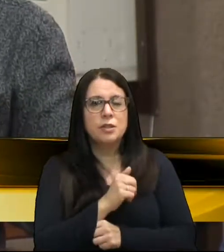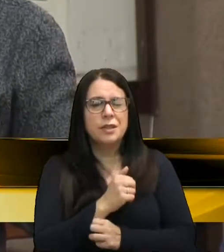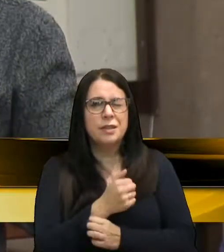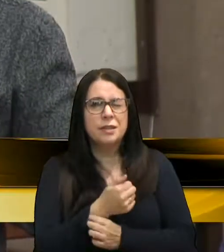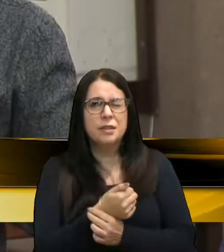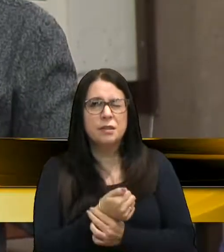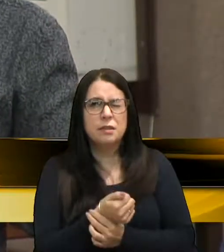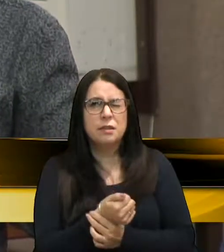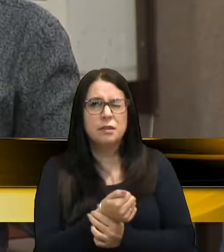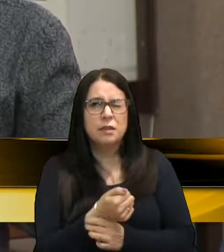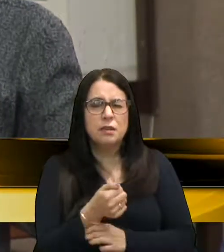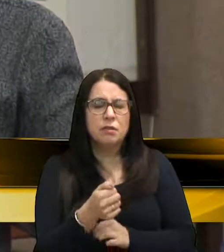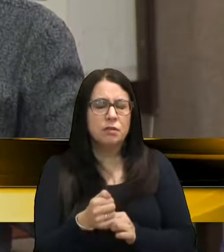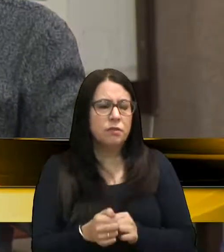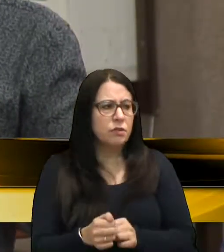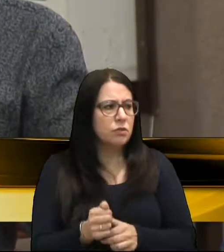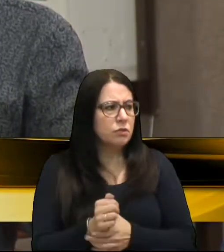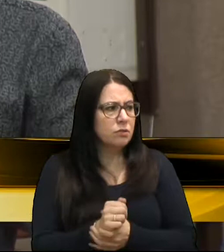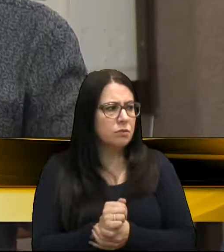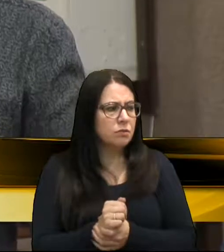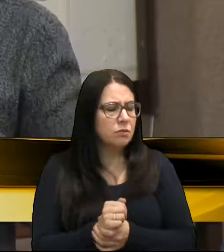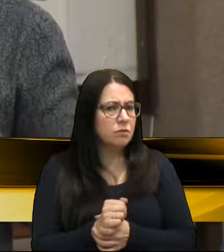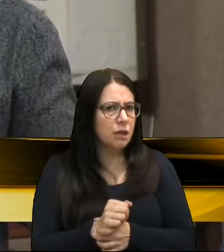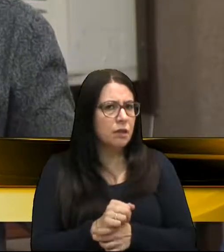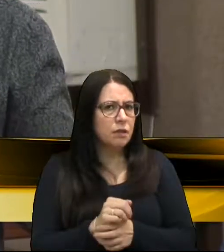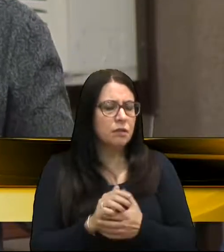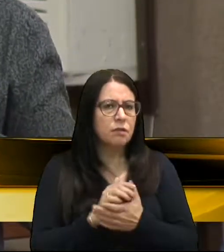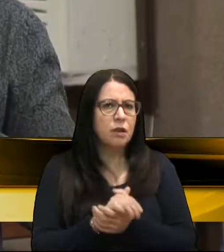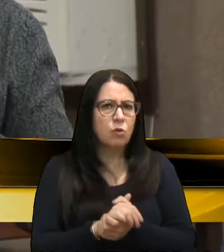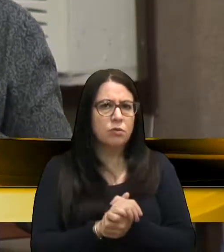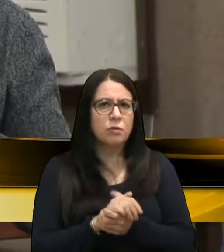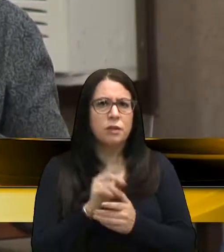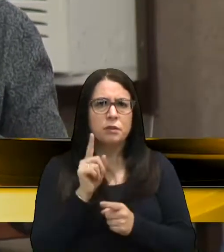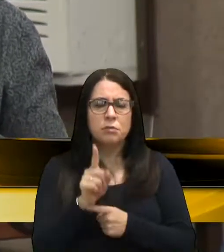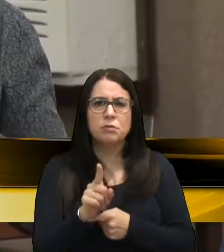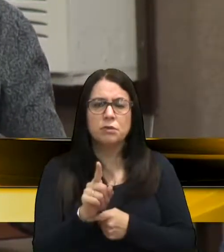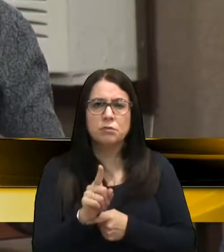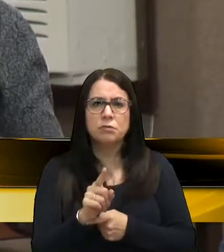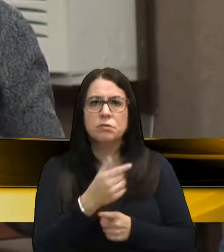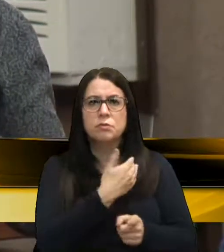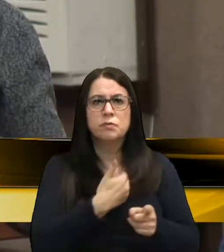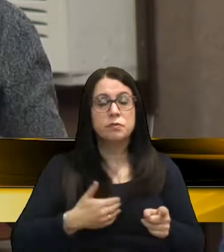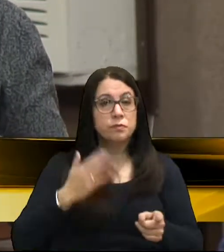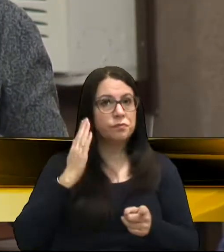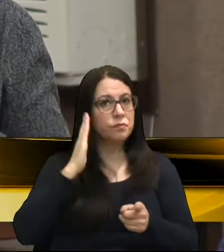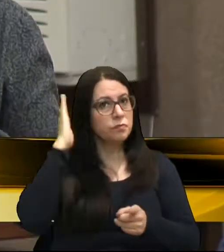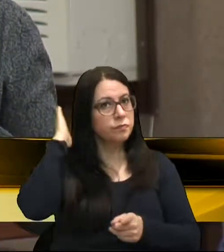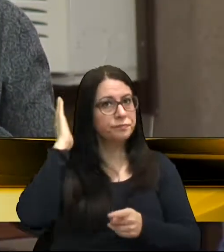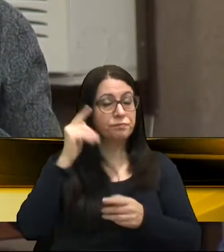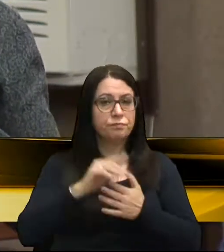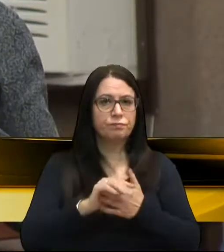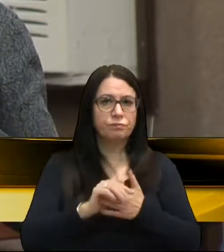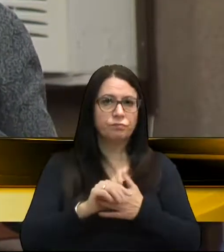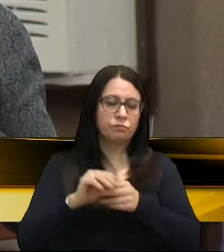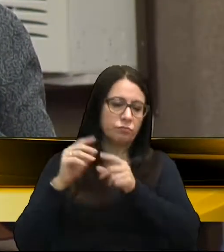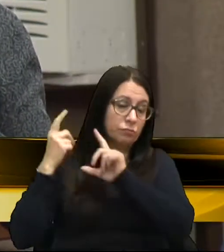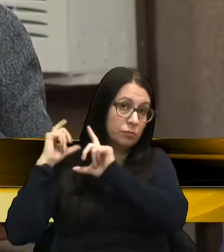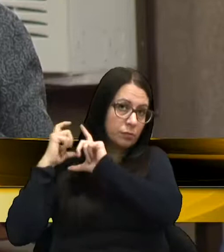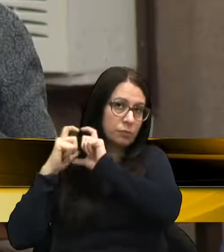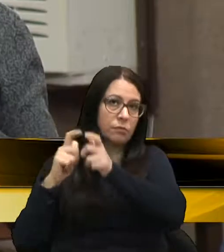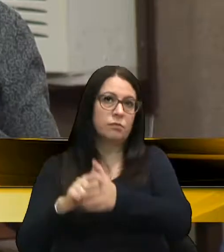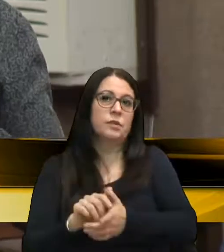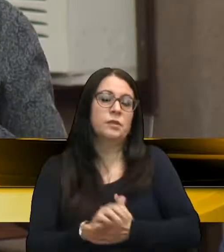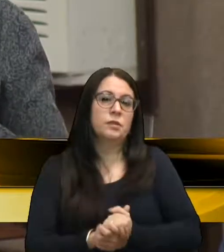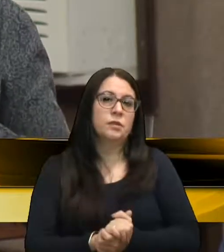entra... essa nova administração, o governo Guerra, eles começam a ceifar uma tradição,